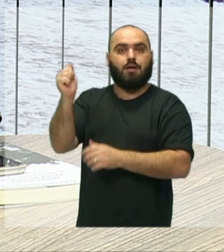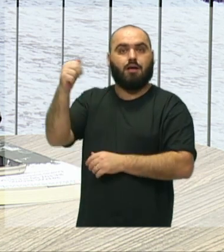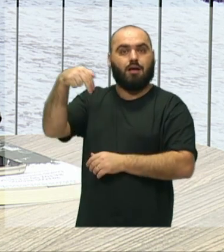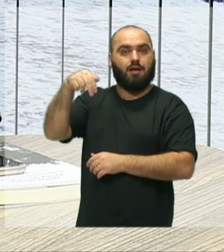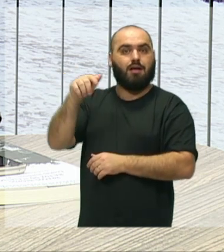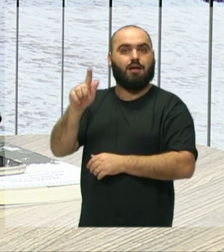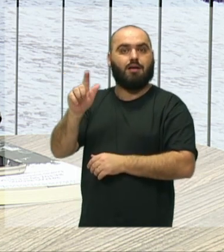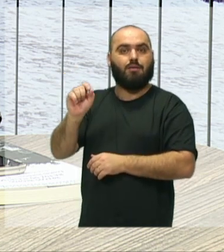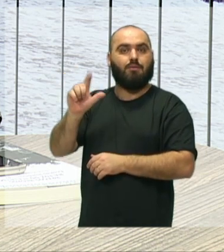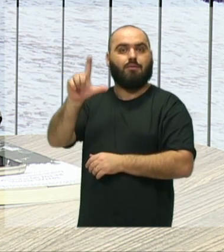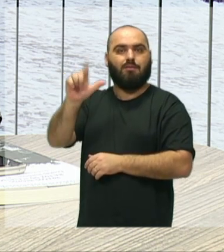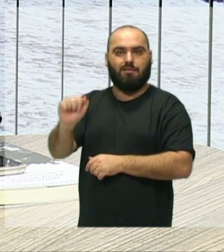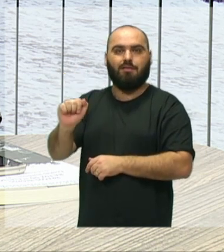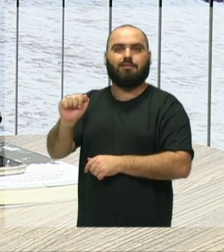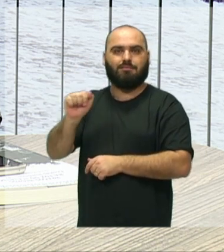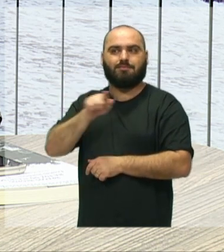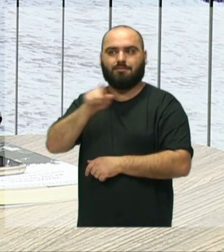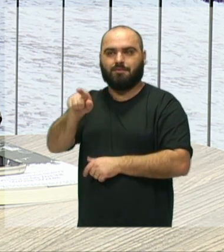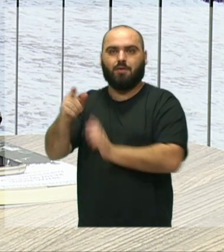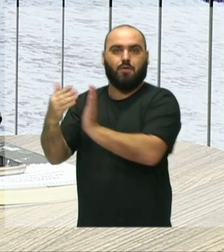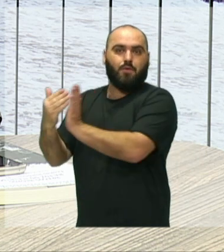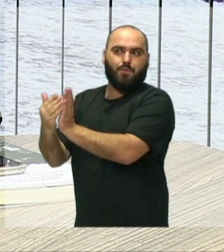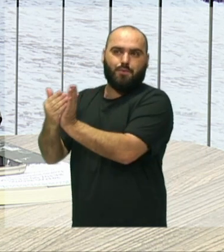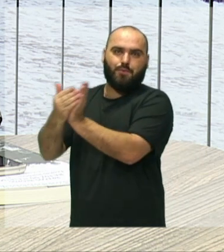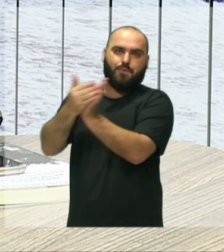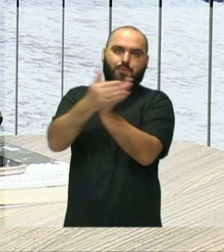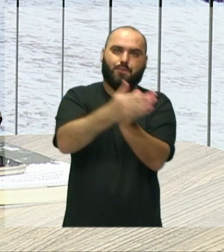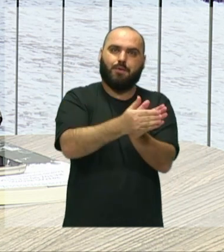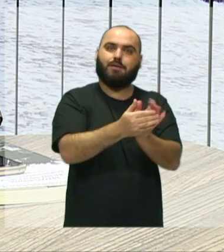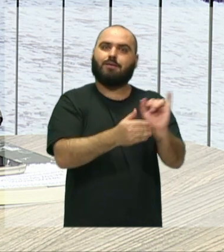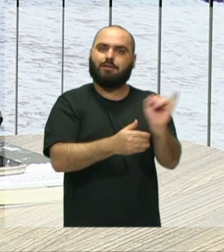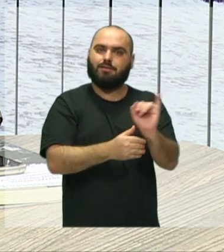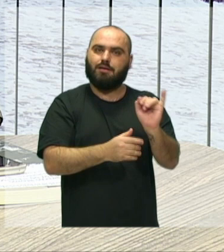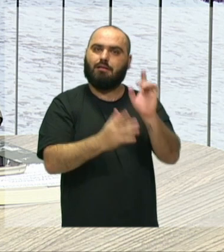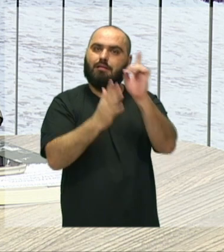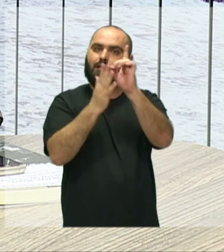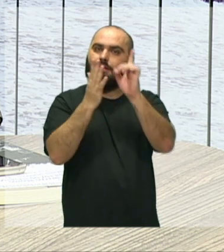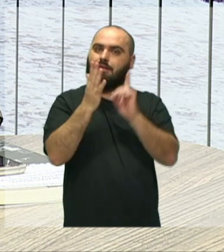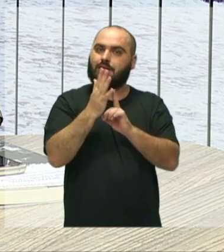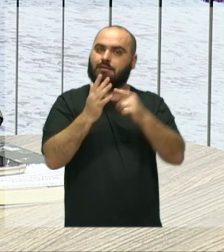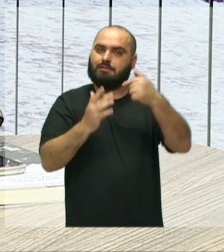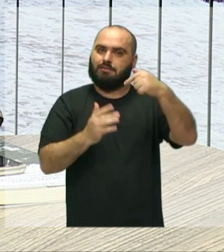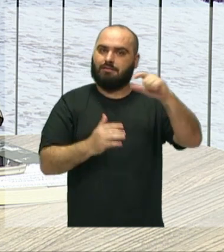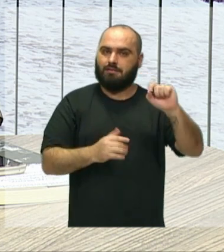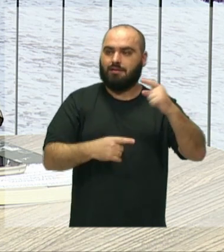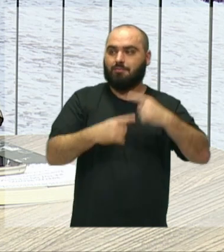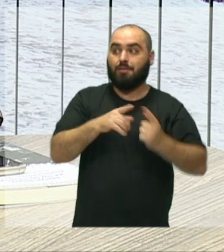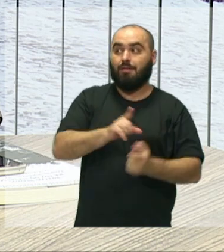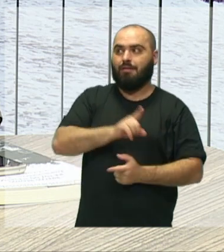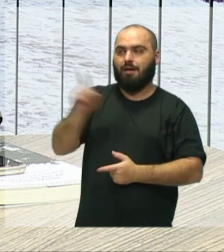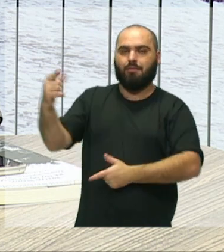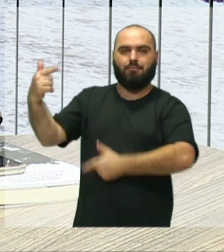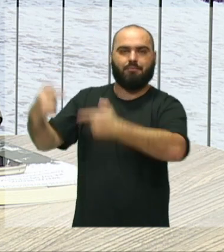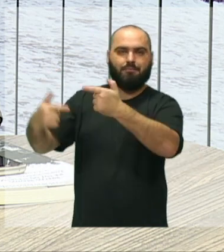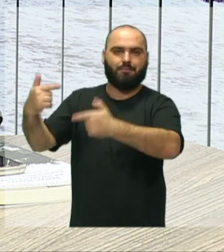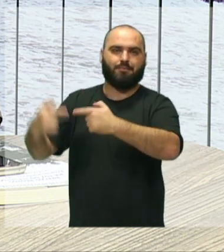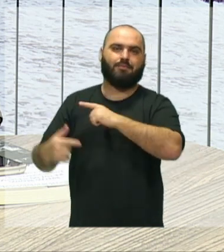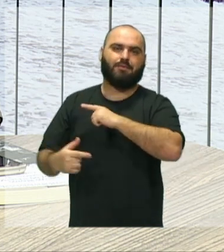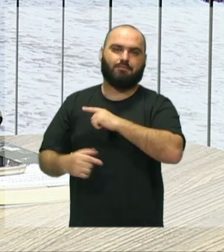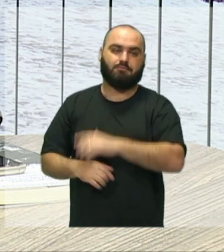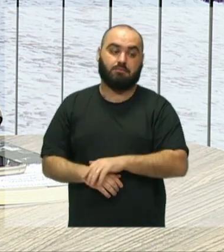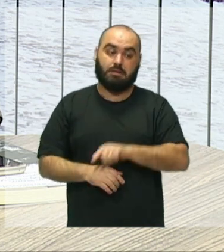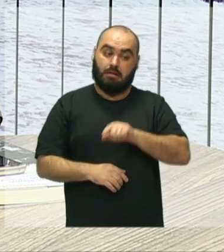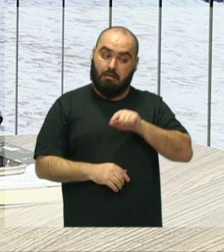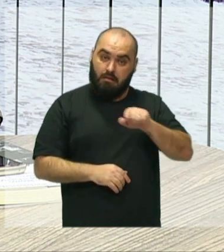para Itajaí na condição de refugiado na década de 70, durante a Guerra de Independência. Então, eles lutam